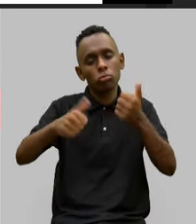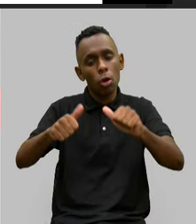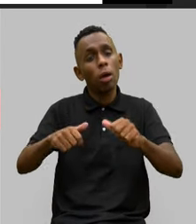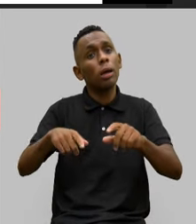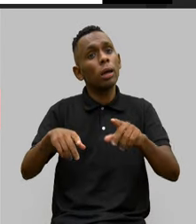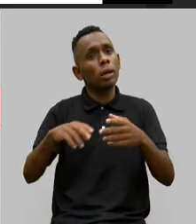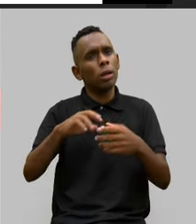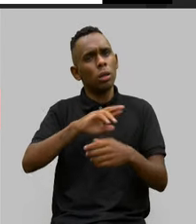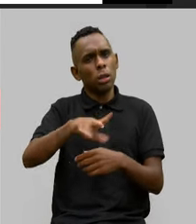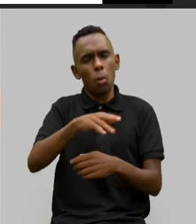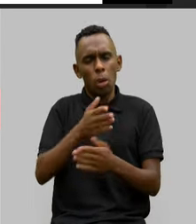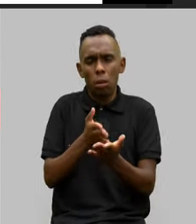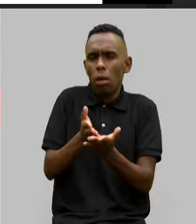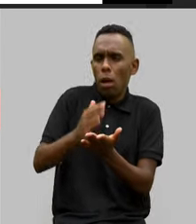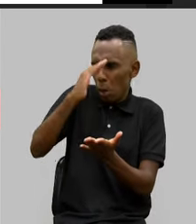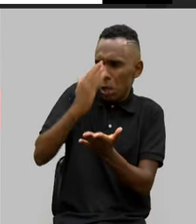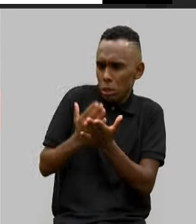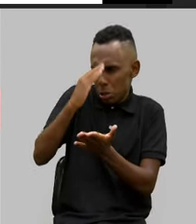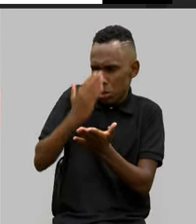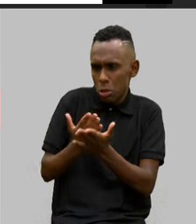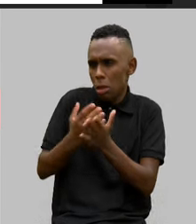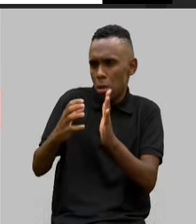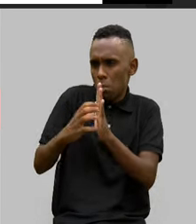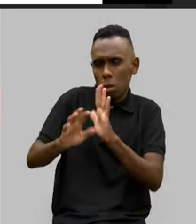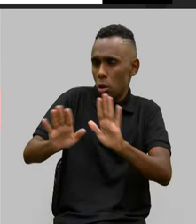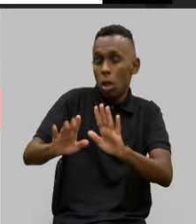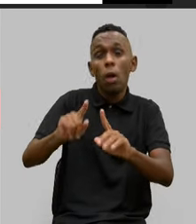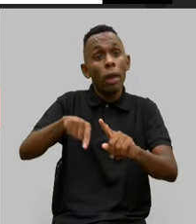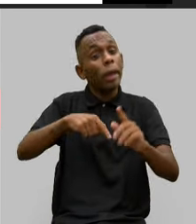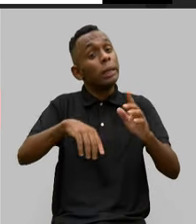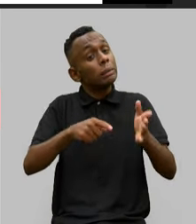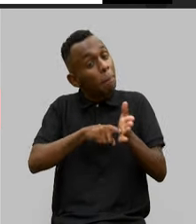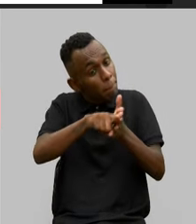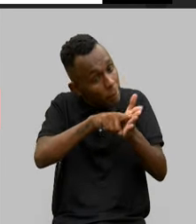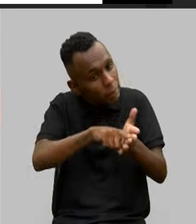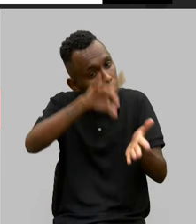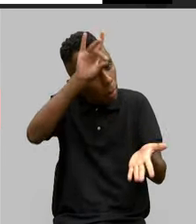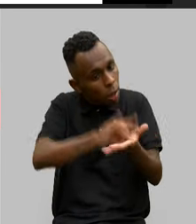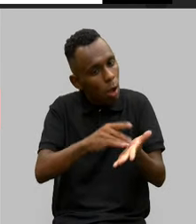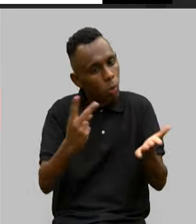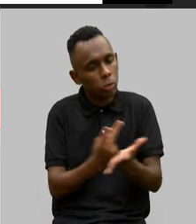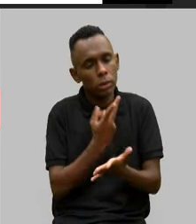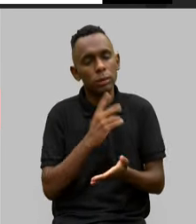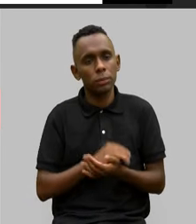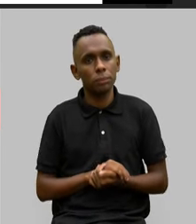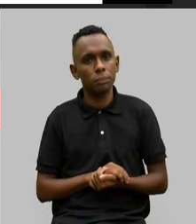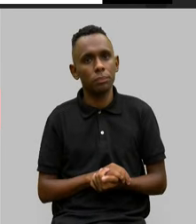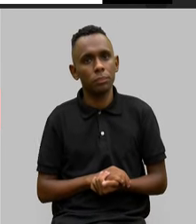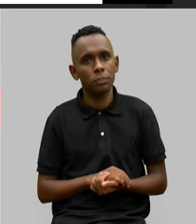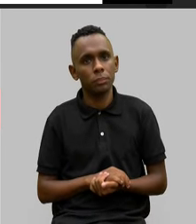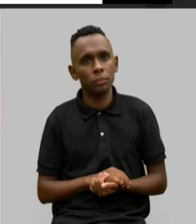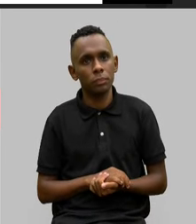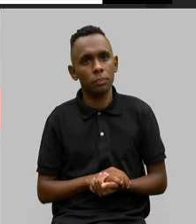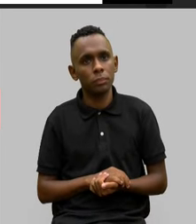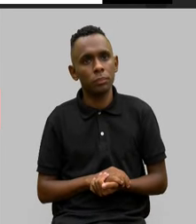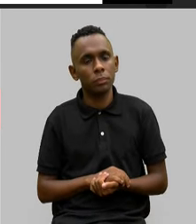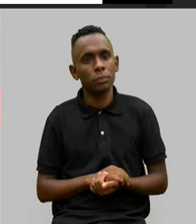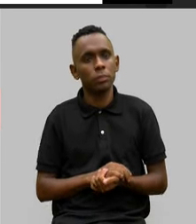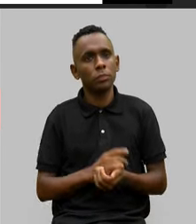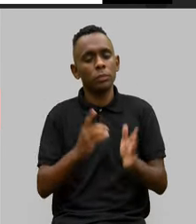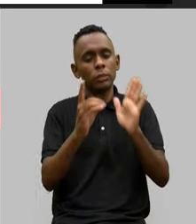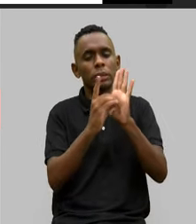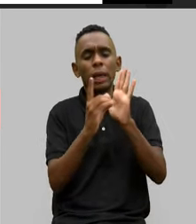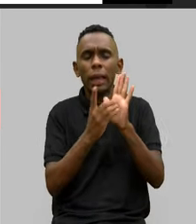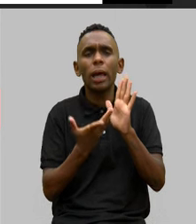sem viés ideológico conv vies técnico científico para que eles venham a ser efetivos eh o